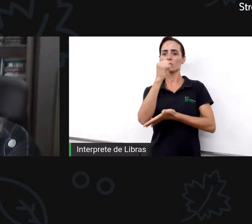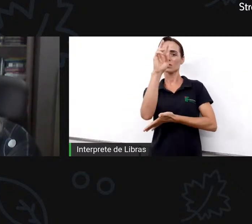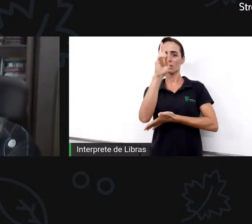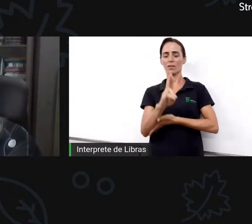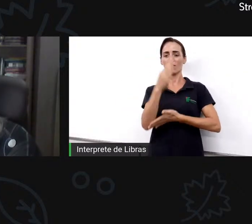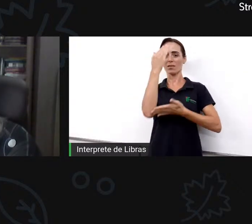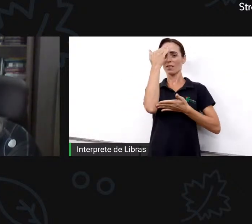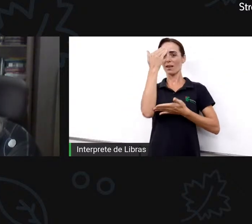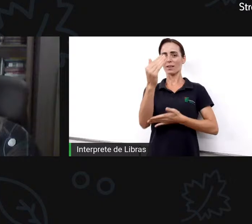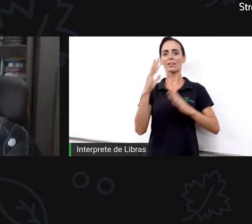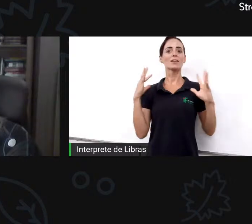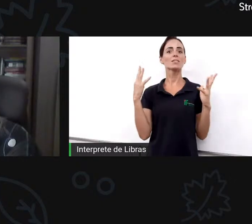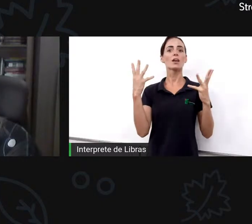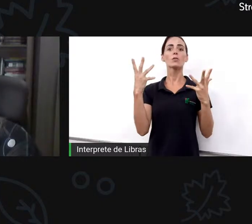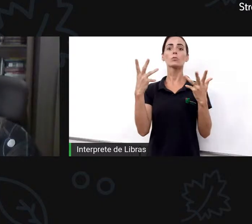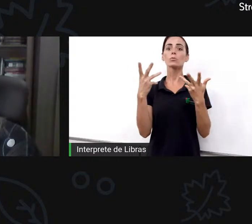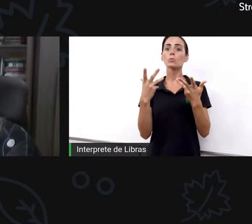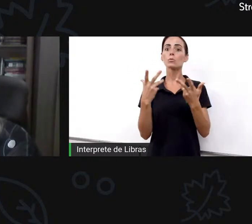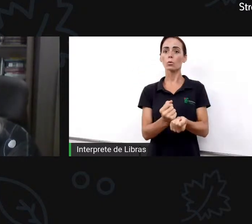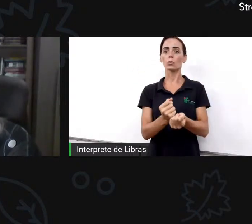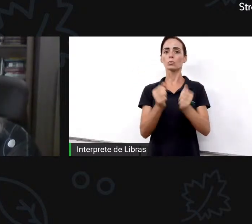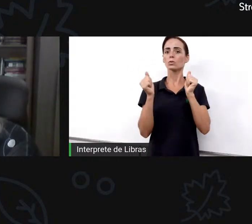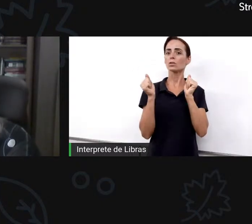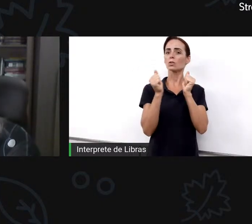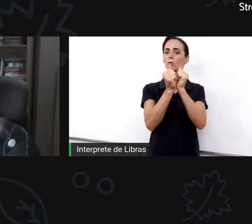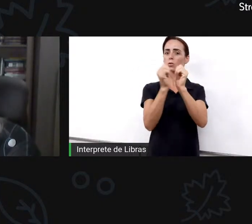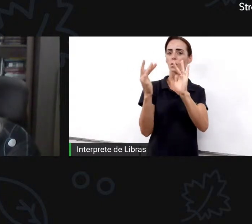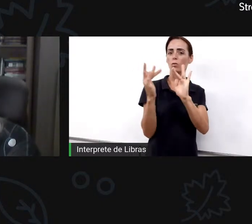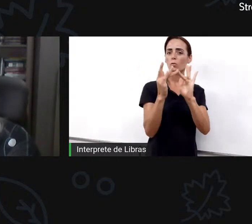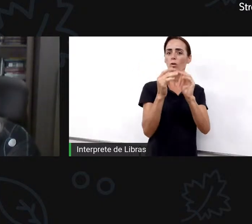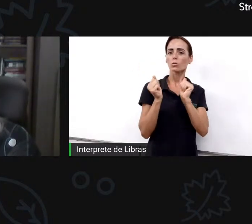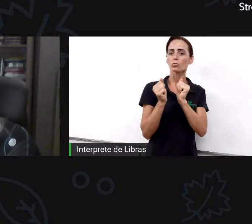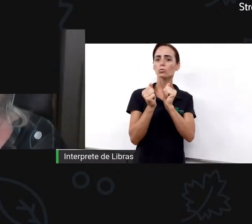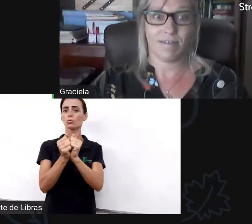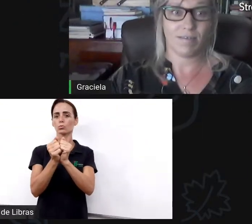que fizeram parte dessa jornada. Muito obrigada.